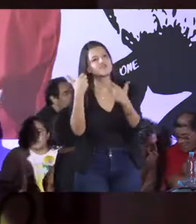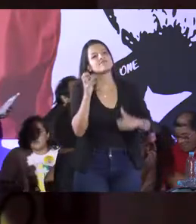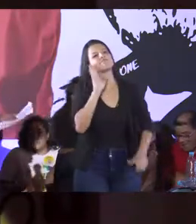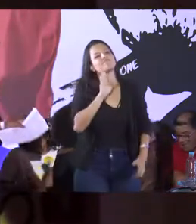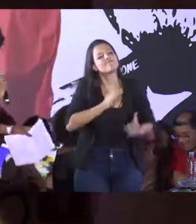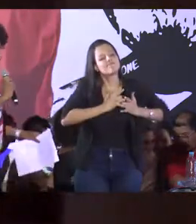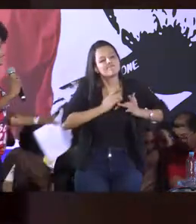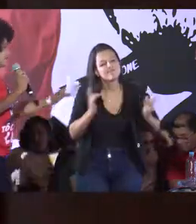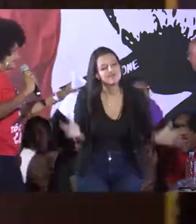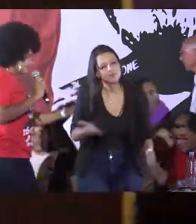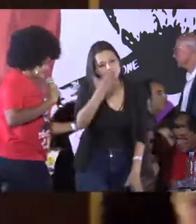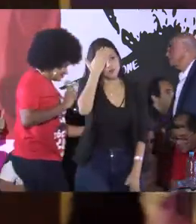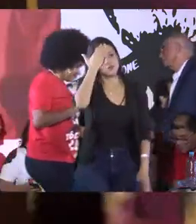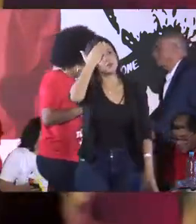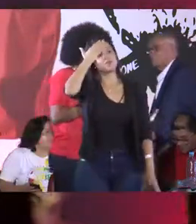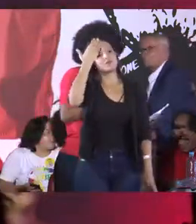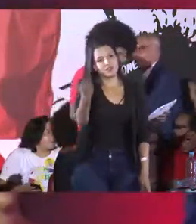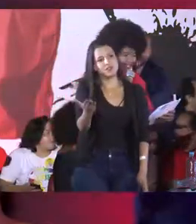Muito obrigada.